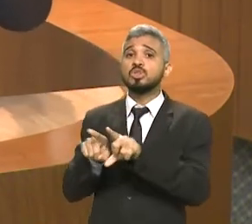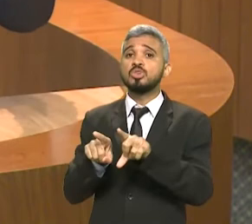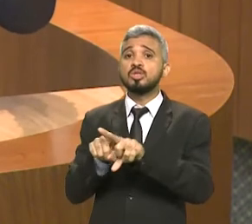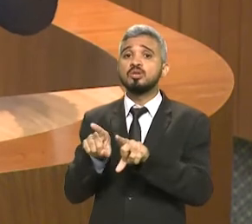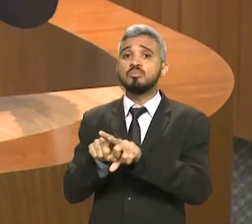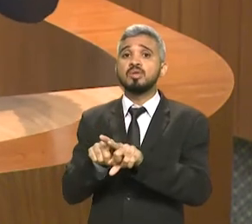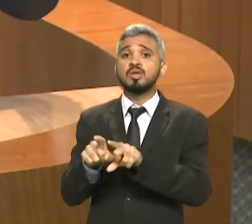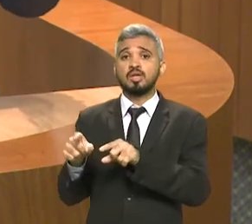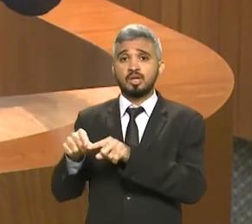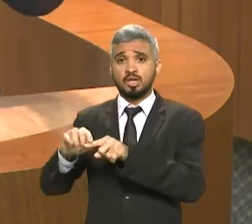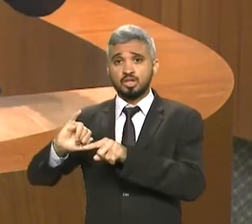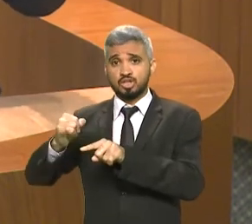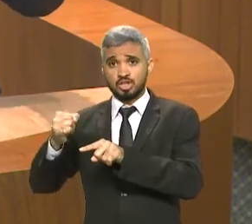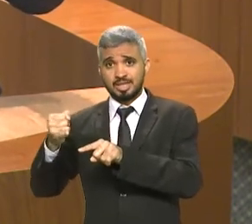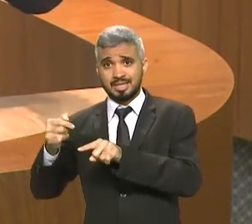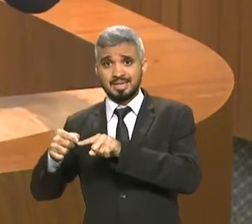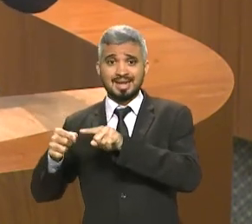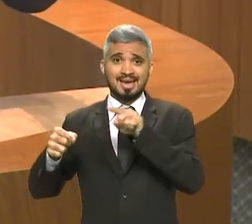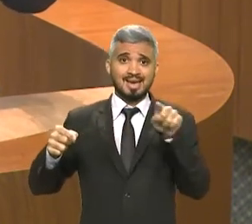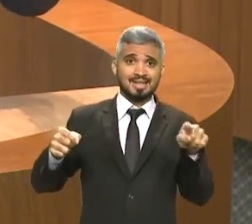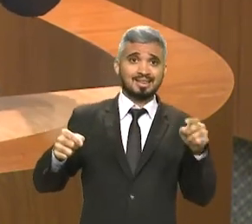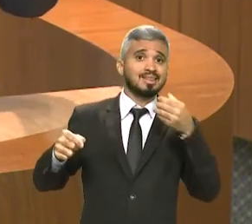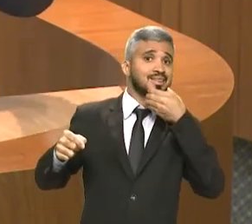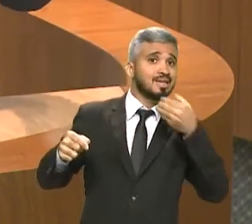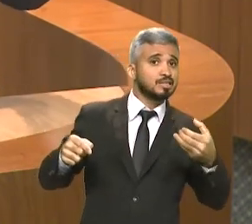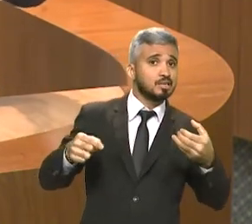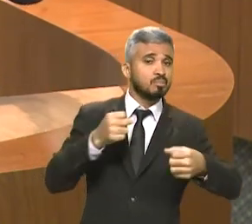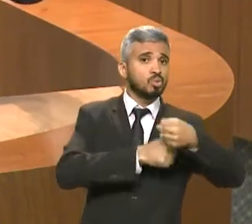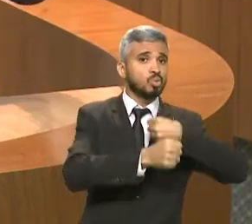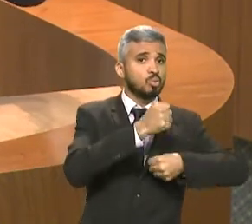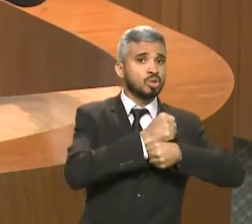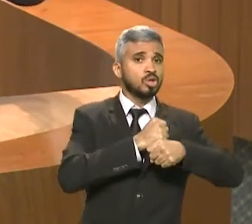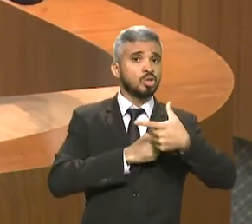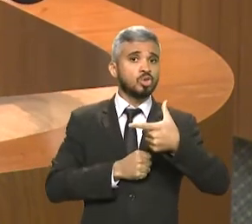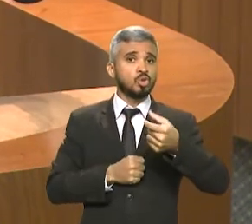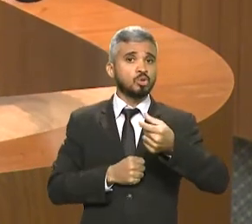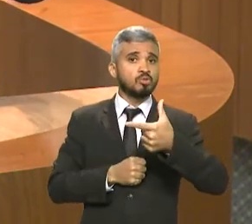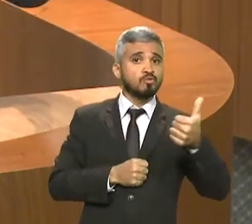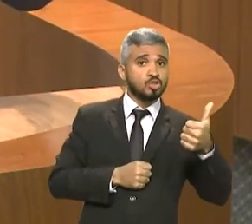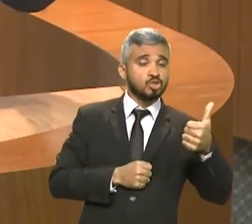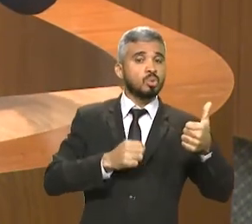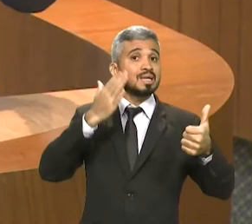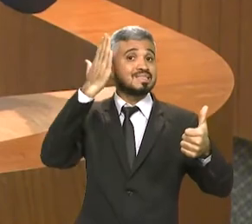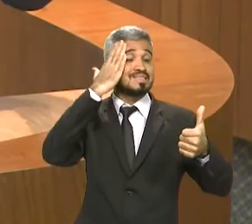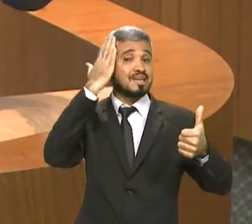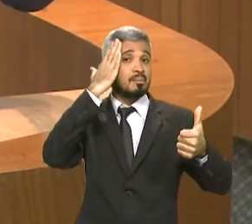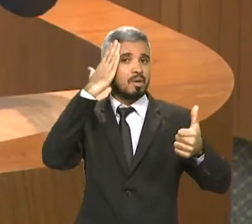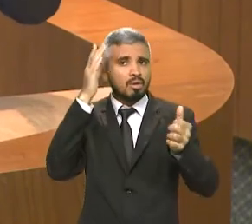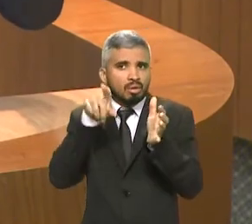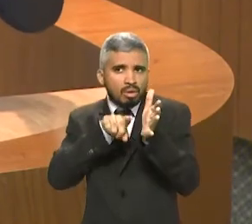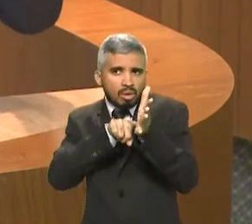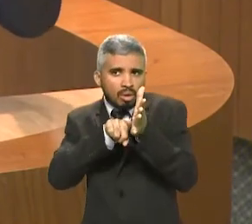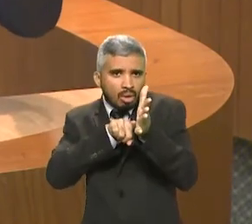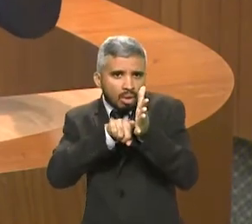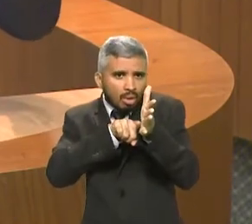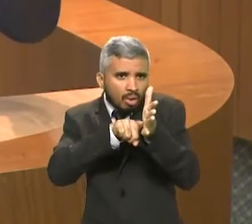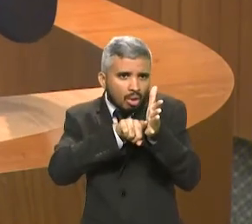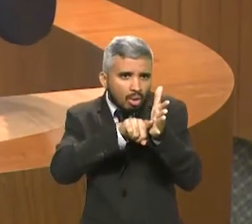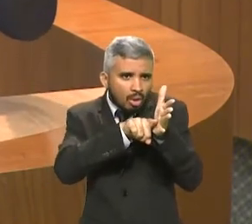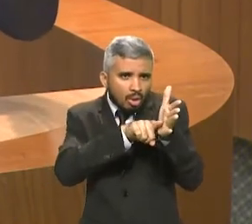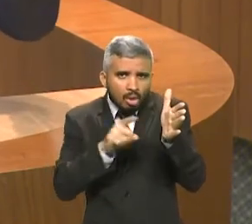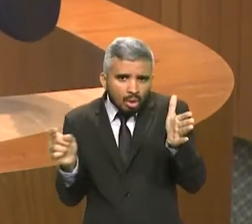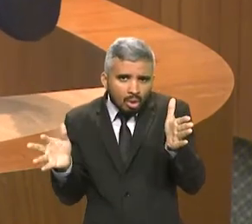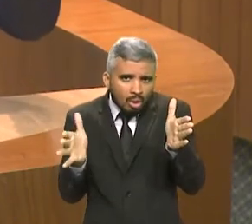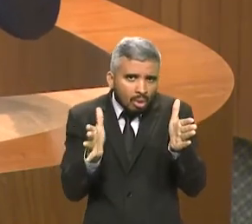janeiro a dezembro de 2021 para fiscalizar, mergulhar nessa folha de pagamento. com assessoria jurídica, com